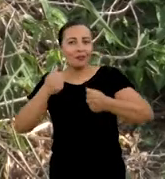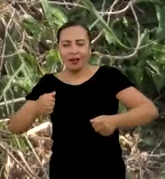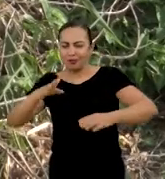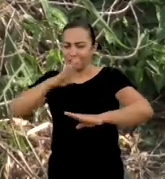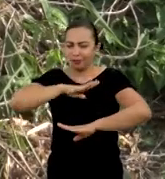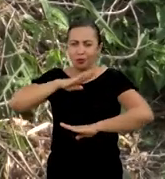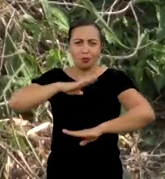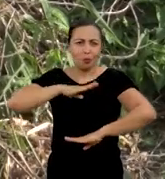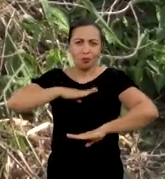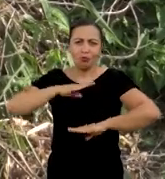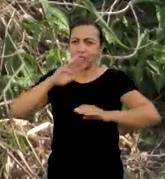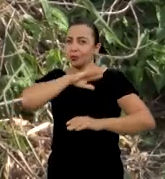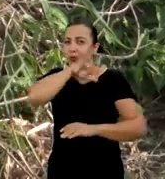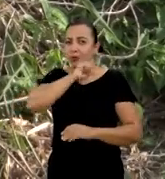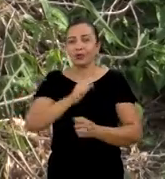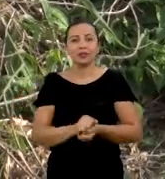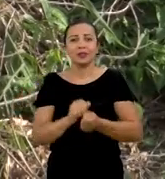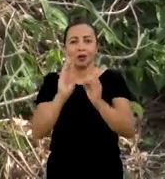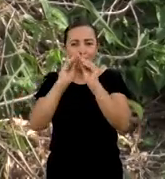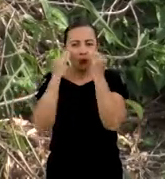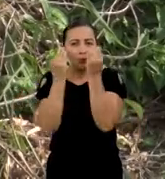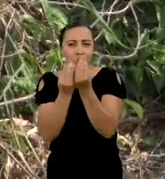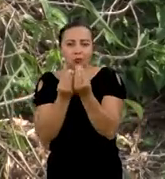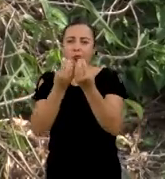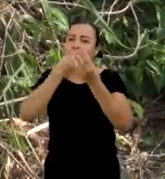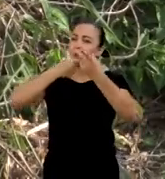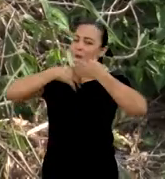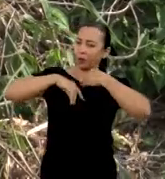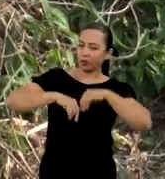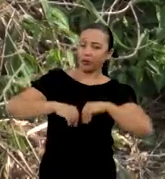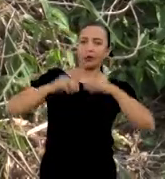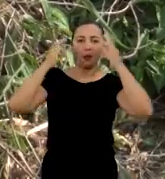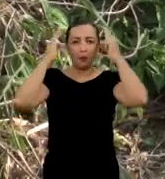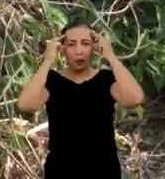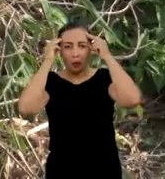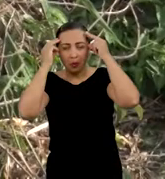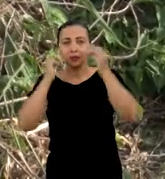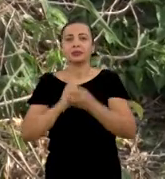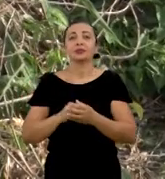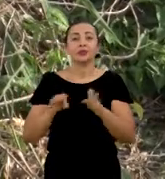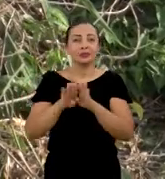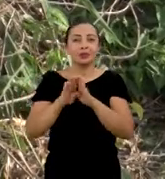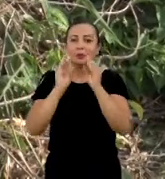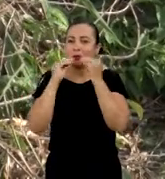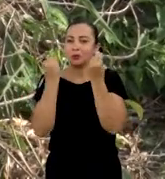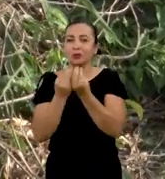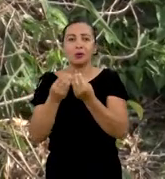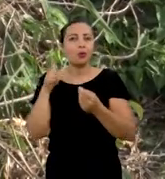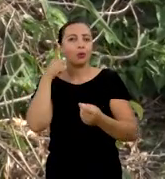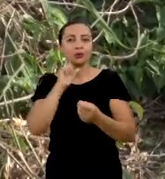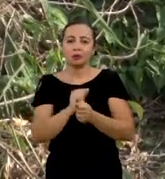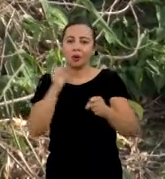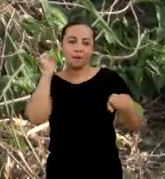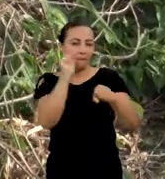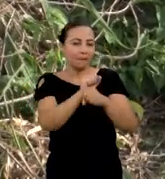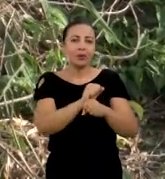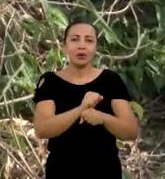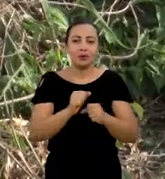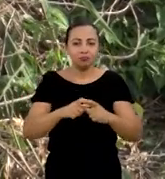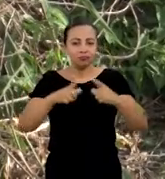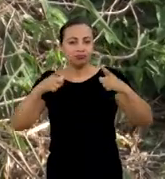Então essa substância relação digeridas elas são metabolizados e assim mesmo essas substâncias conseguiram inibir o crescimento